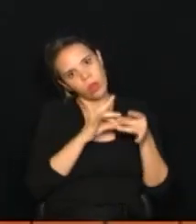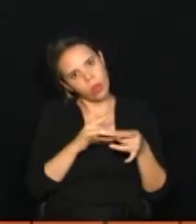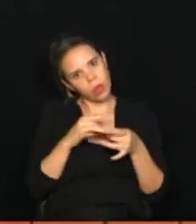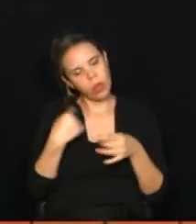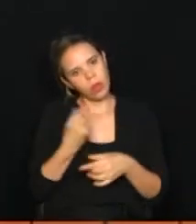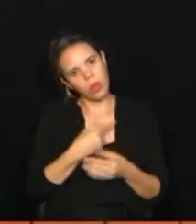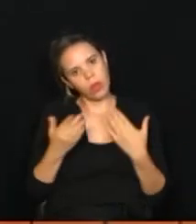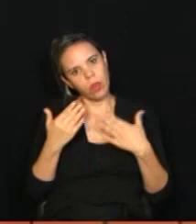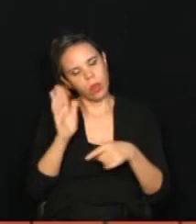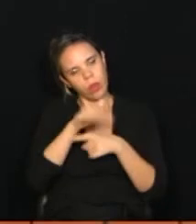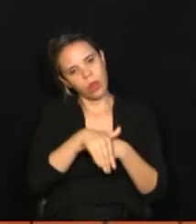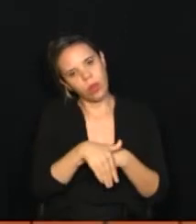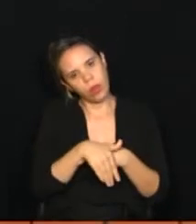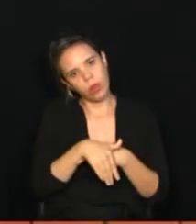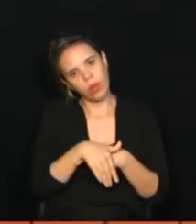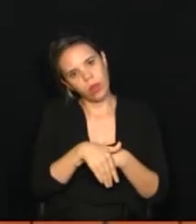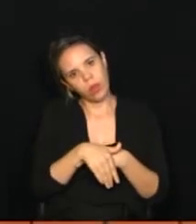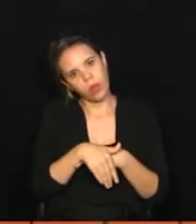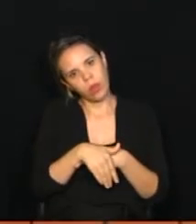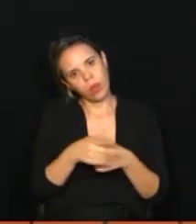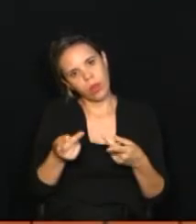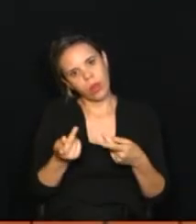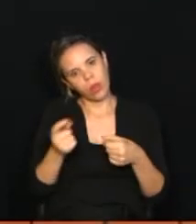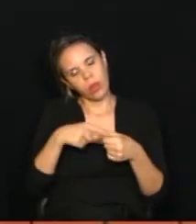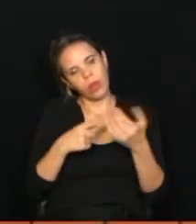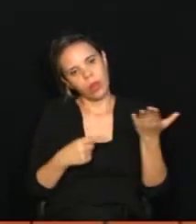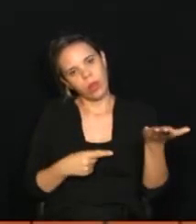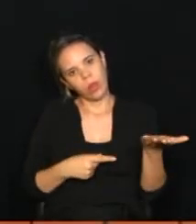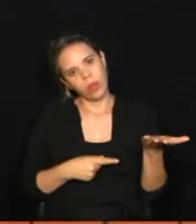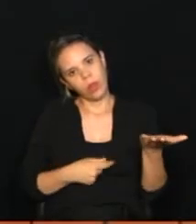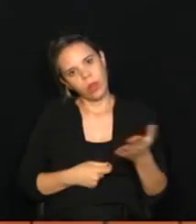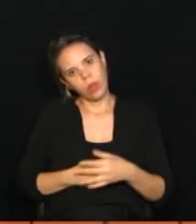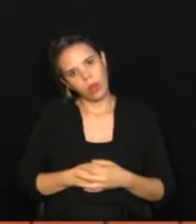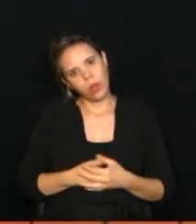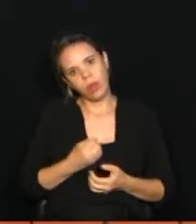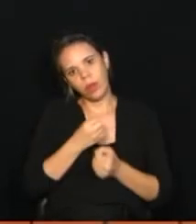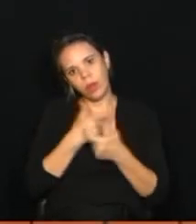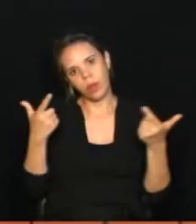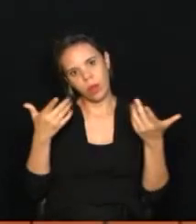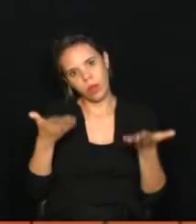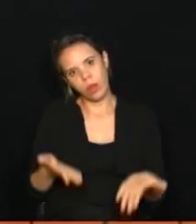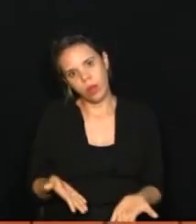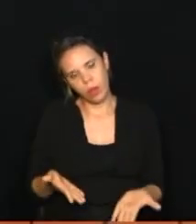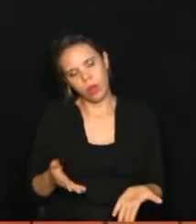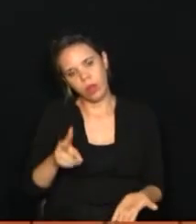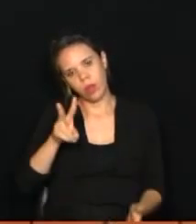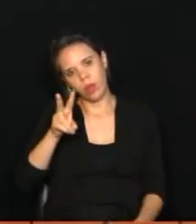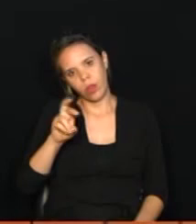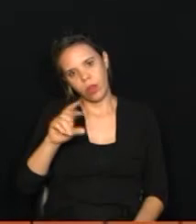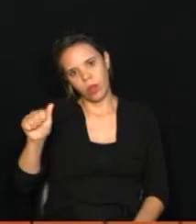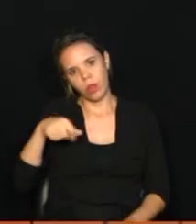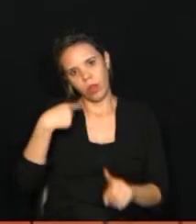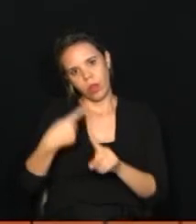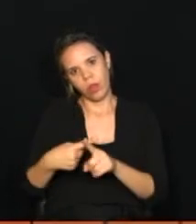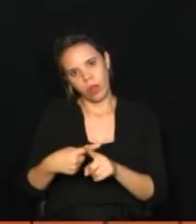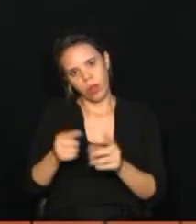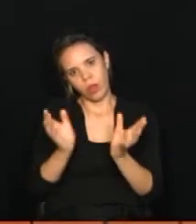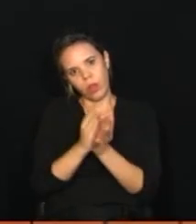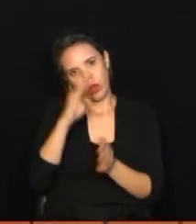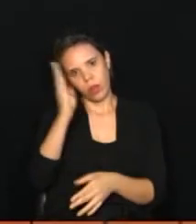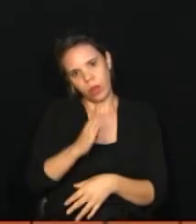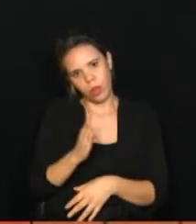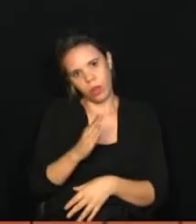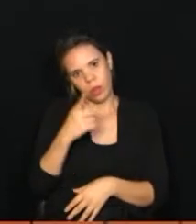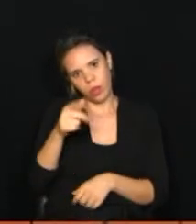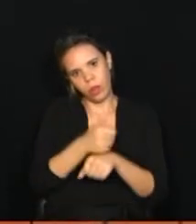nosso basquete. Então quero voltar a conversar com você e boa sorte aí com o Veracruz Basquete, com seleção brasileira, com a